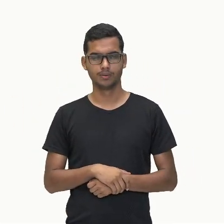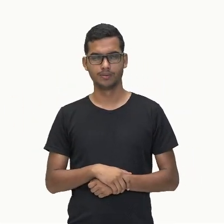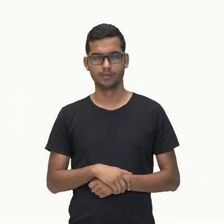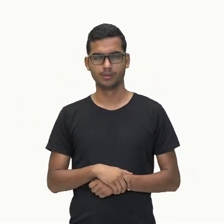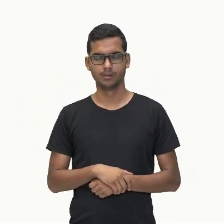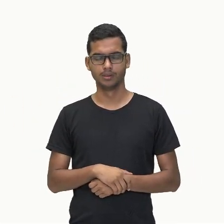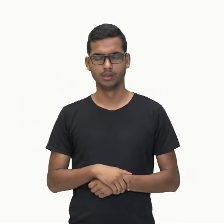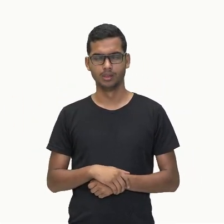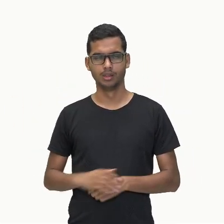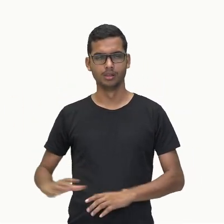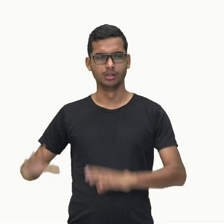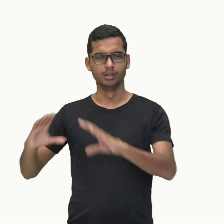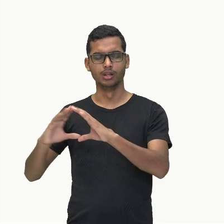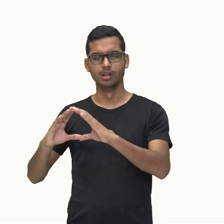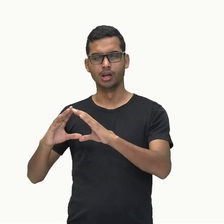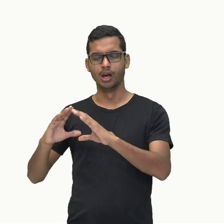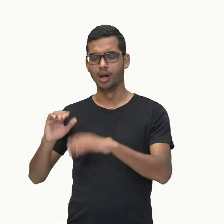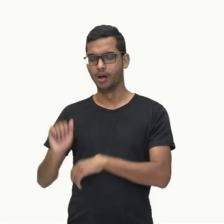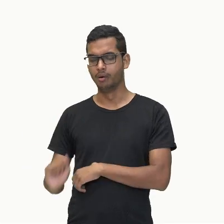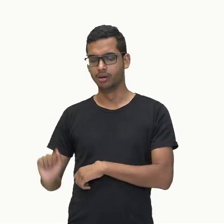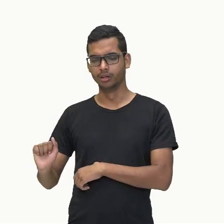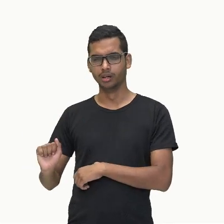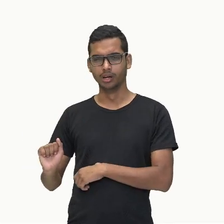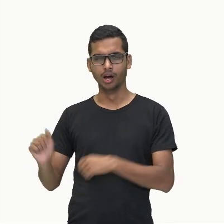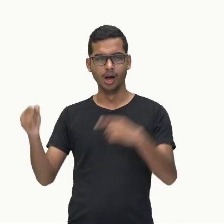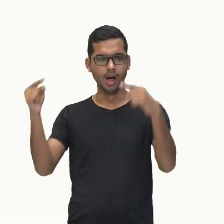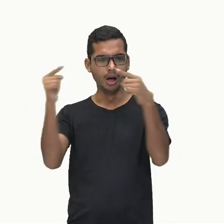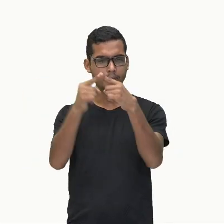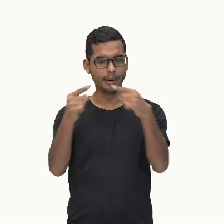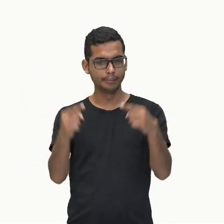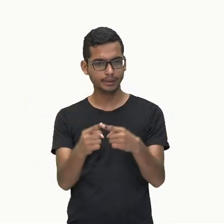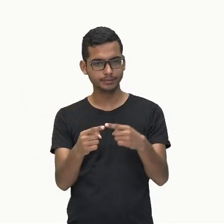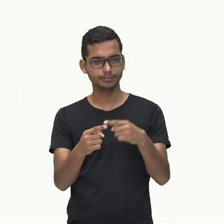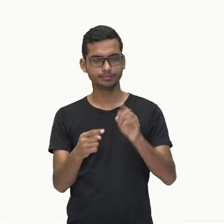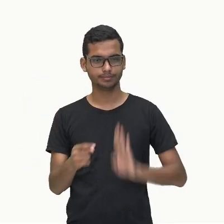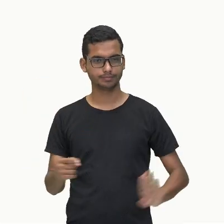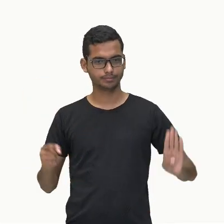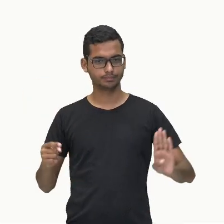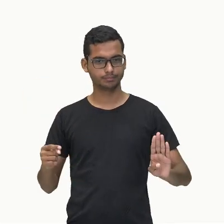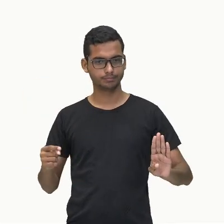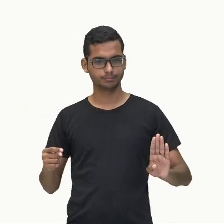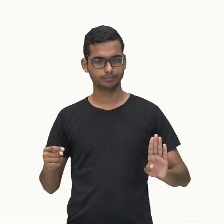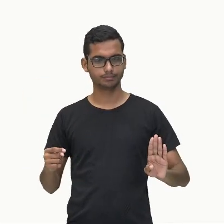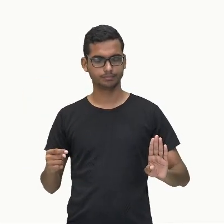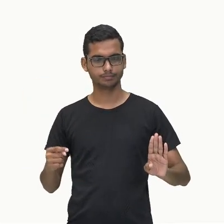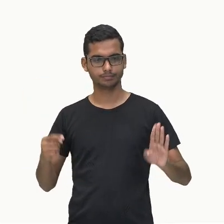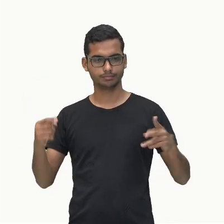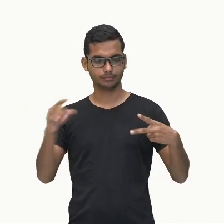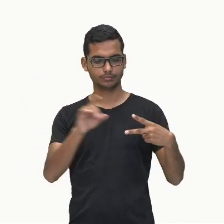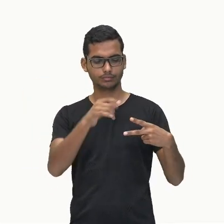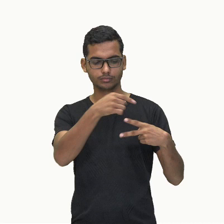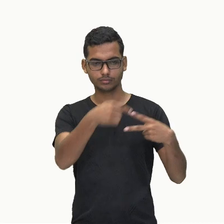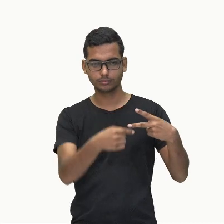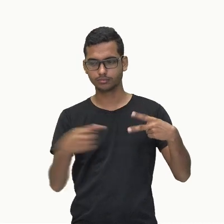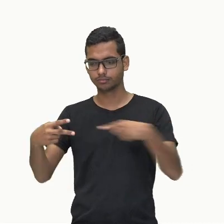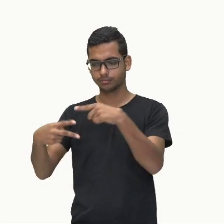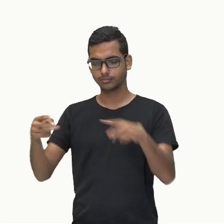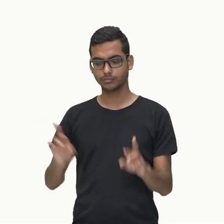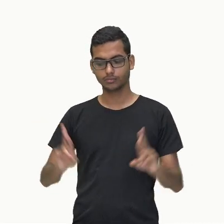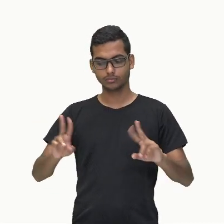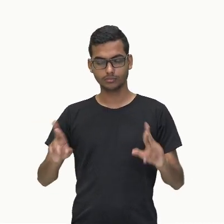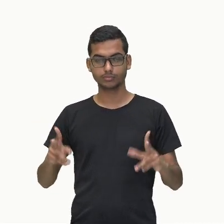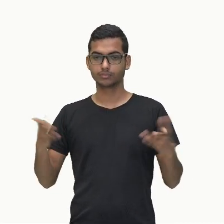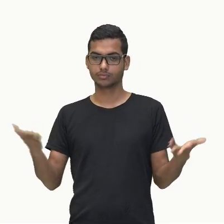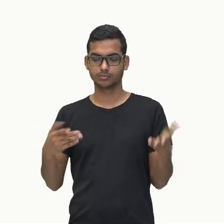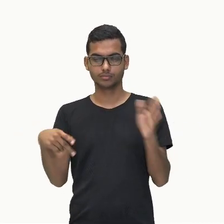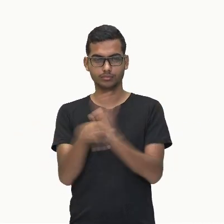A, cada um com um elemento diferente do conjunto B. E vejam, todos os